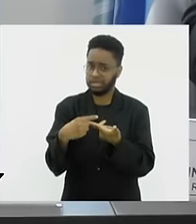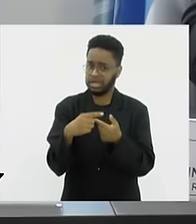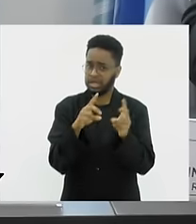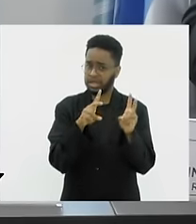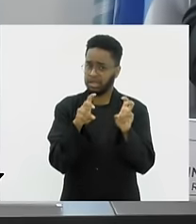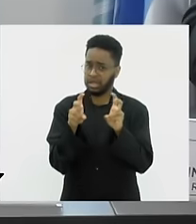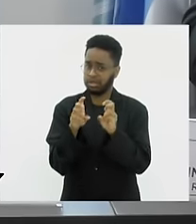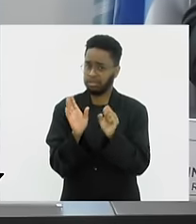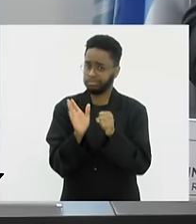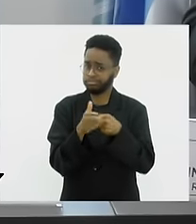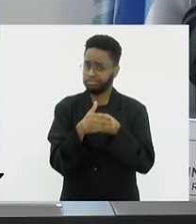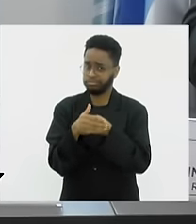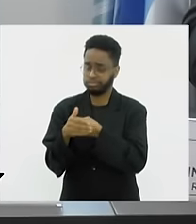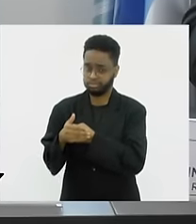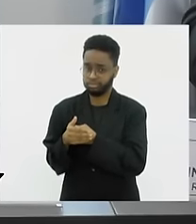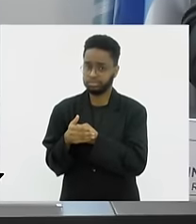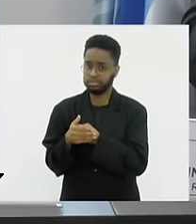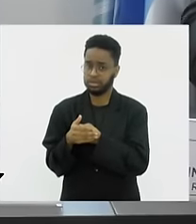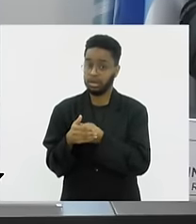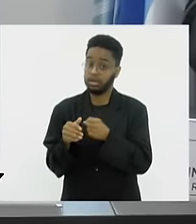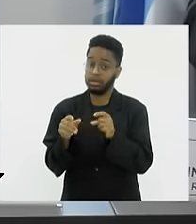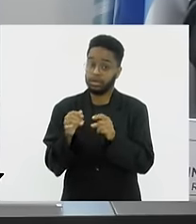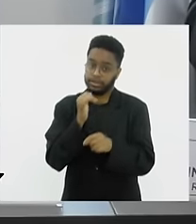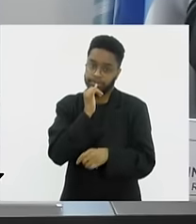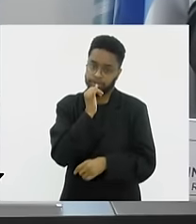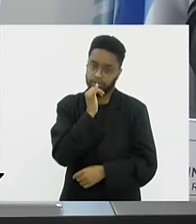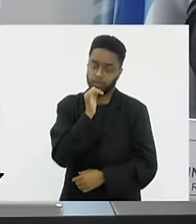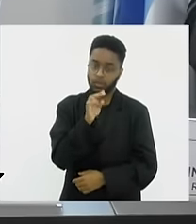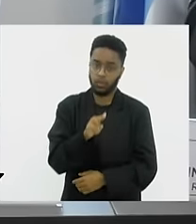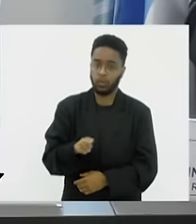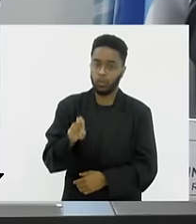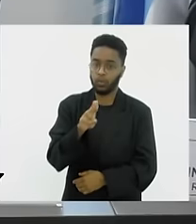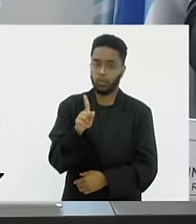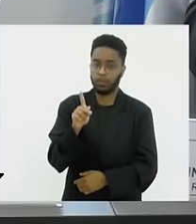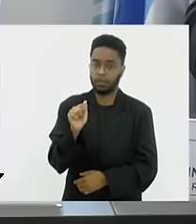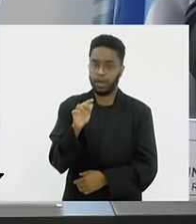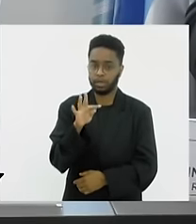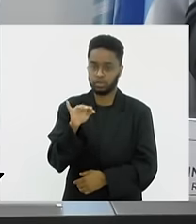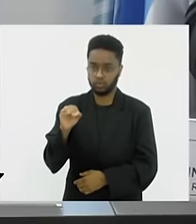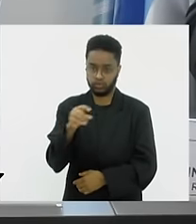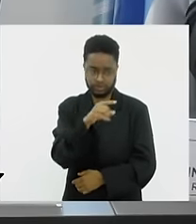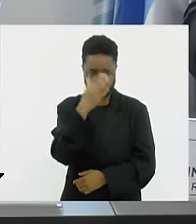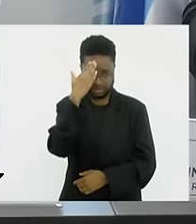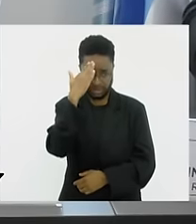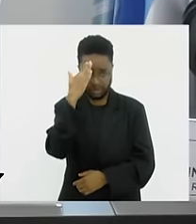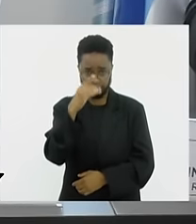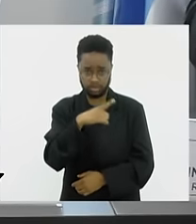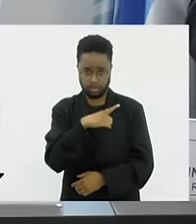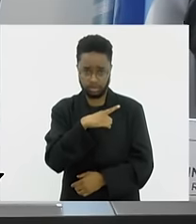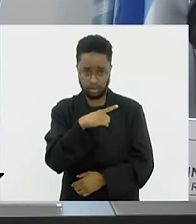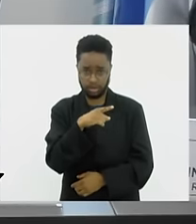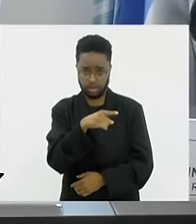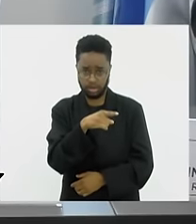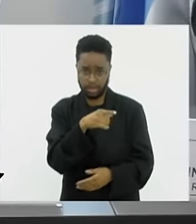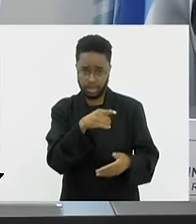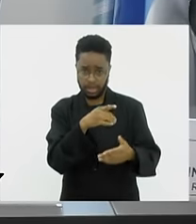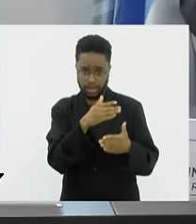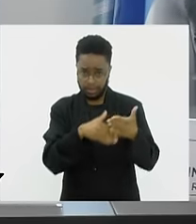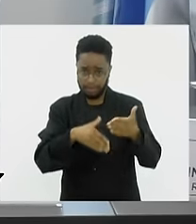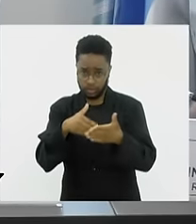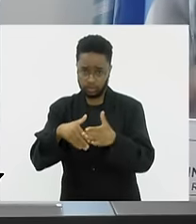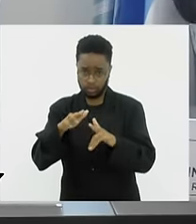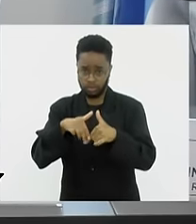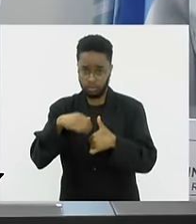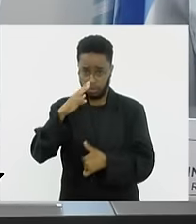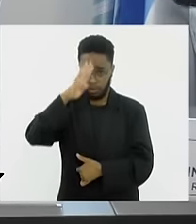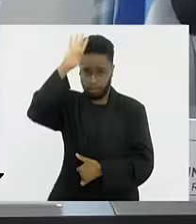obscuras no entorno dele, dentre eles, por exemplo, a utilização dos pátios. O senhor tem conhecimento que esses pátios estão interditados pelo Corpo de